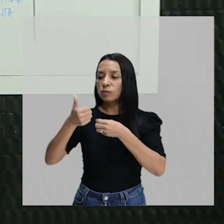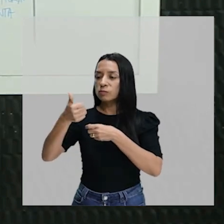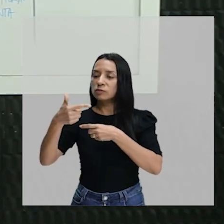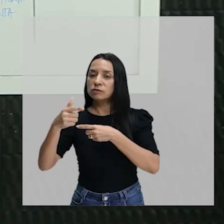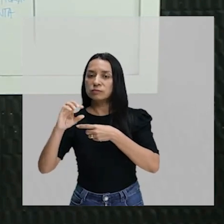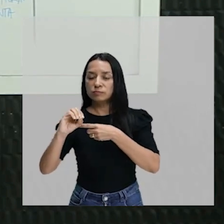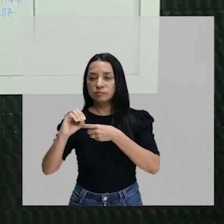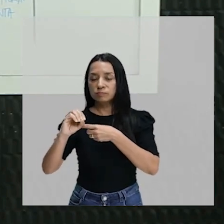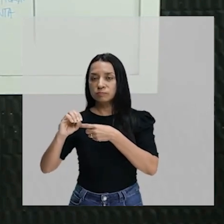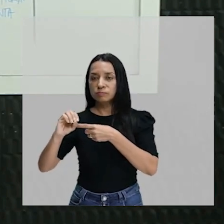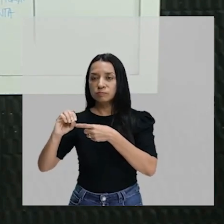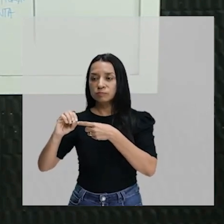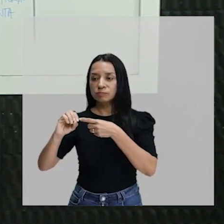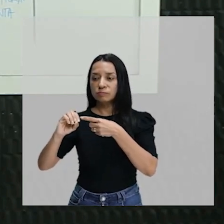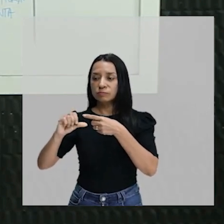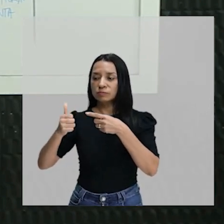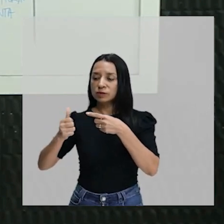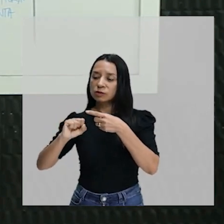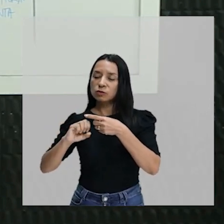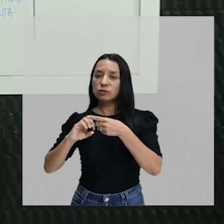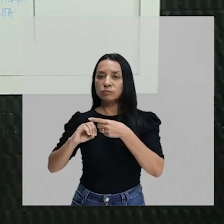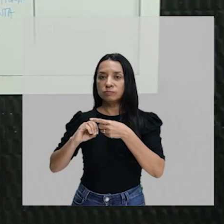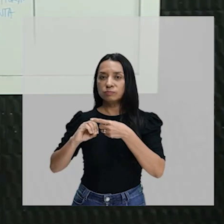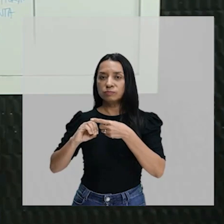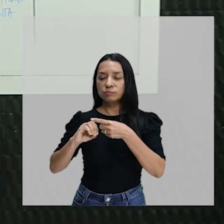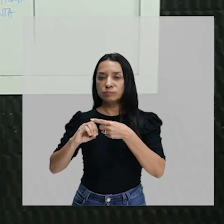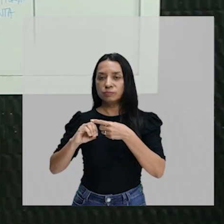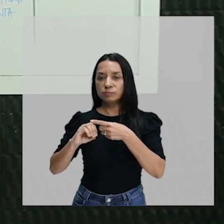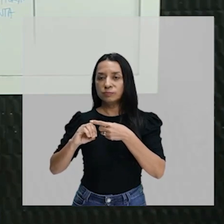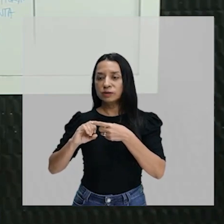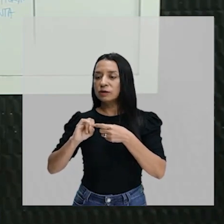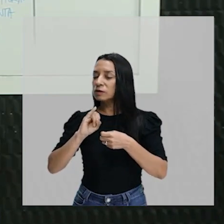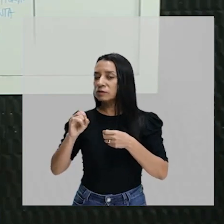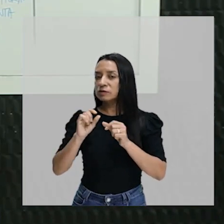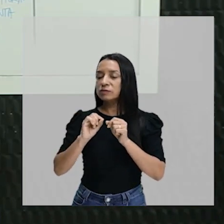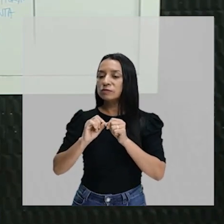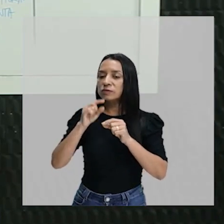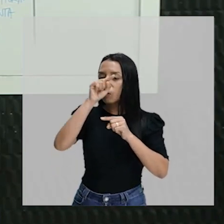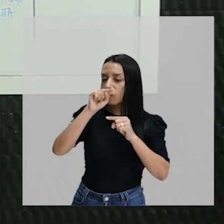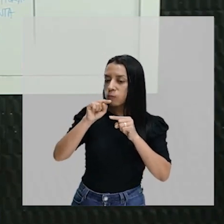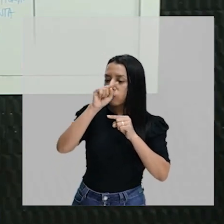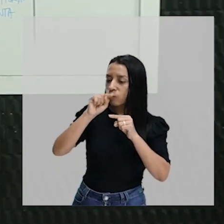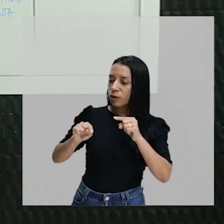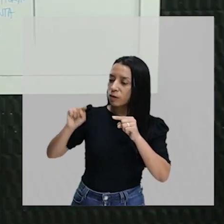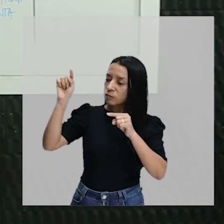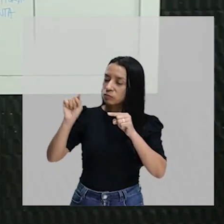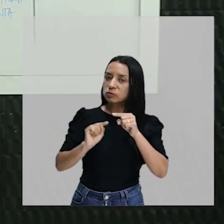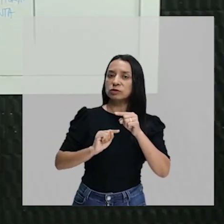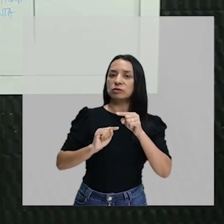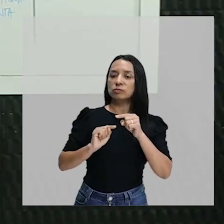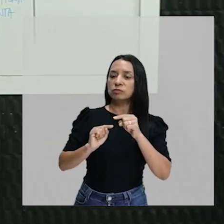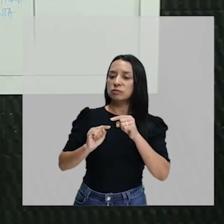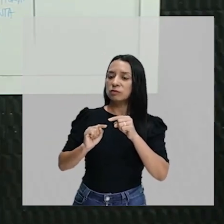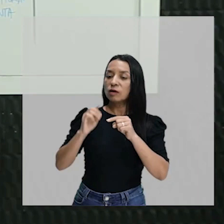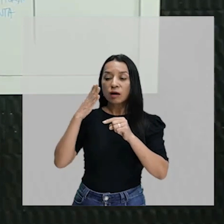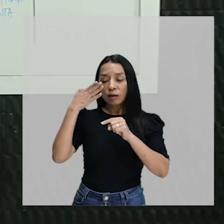120 está para 180 se você fizer meio pelos extremos você vai comprovar com essas proporções